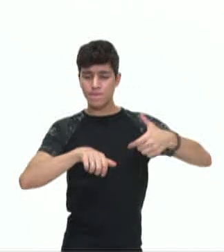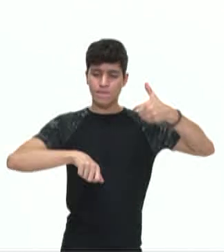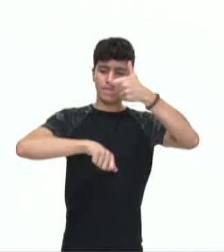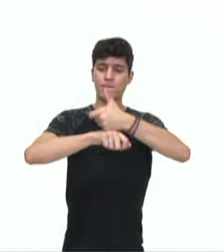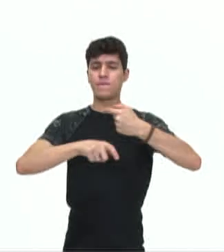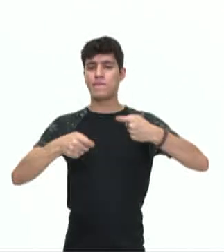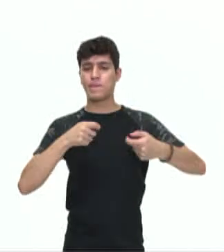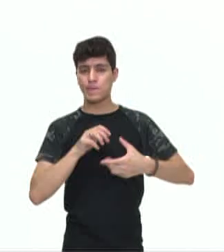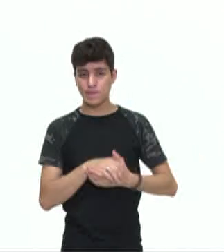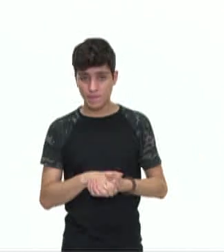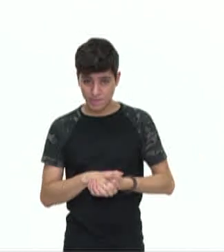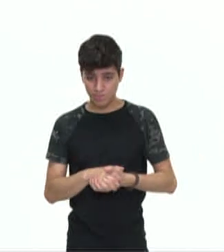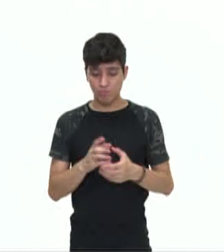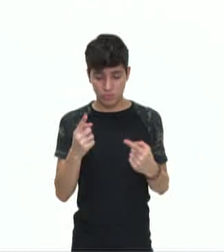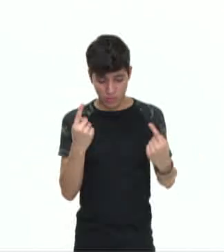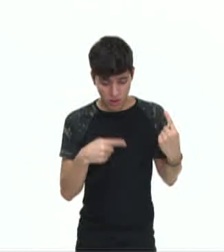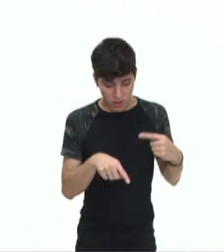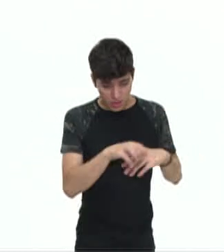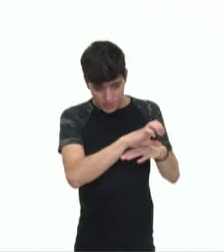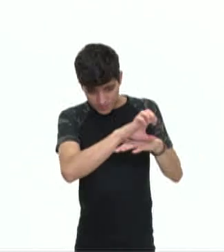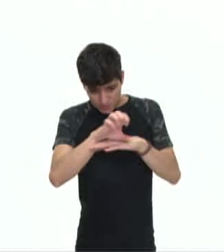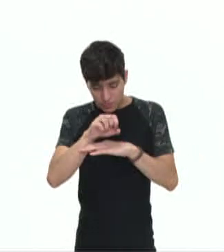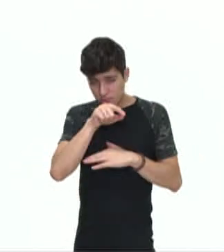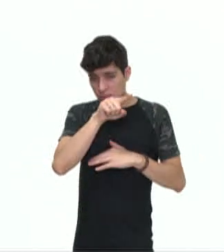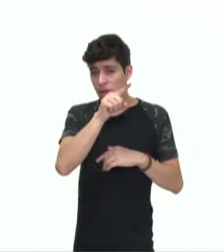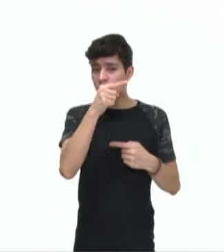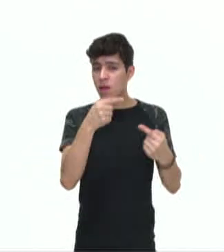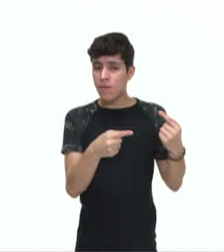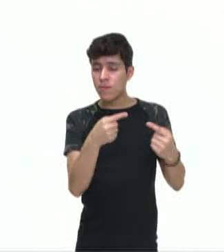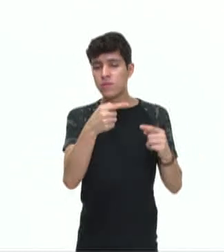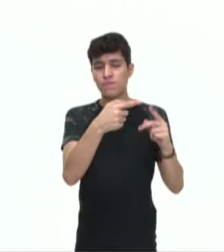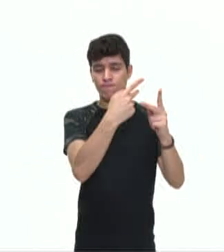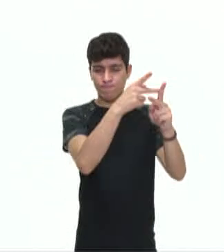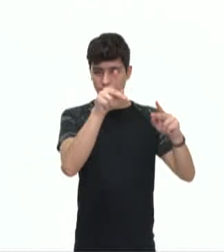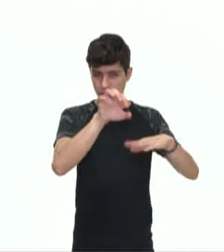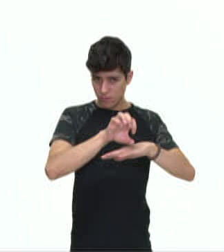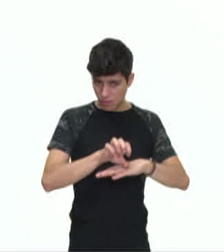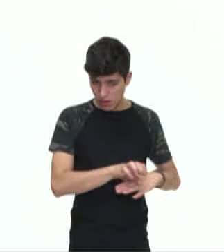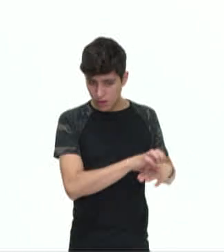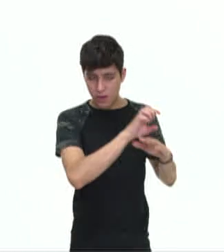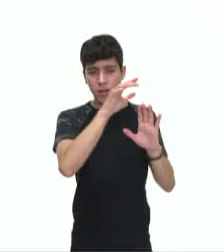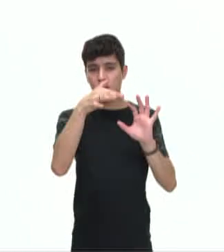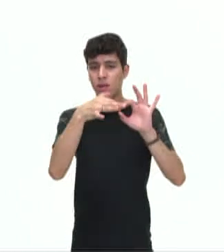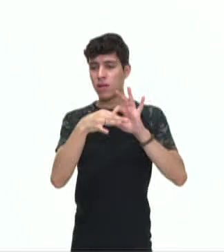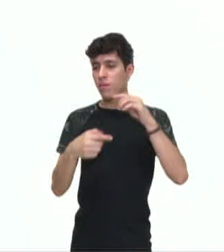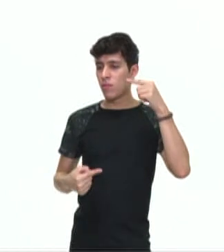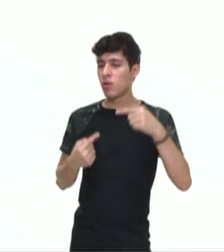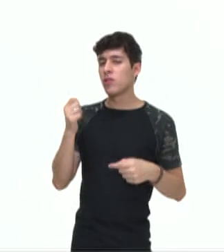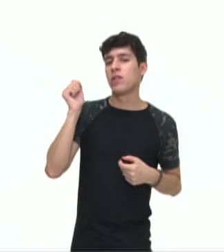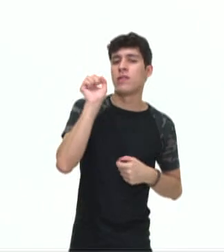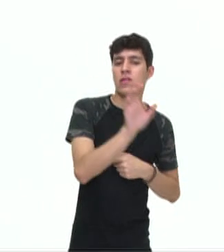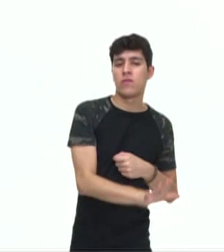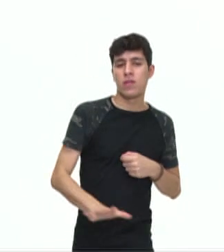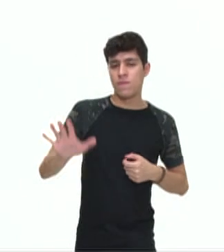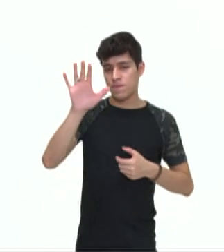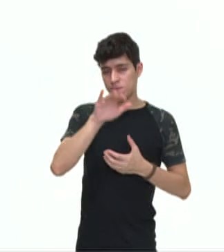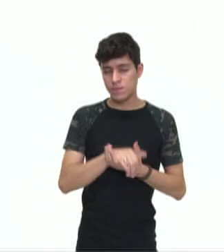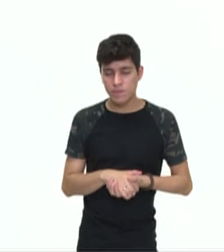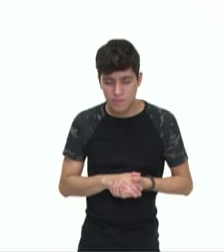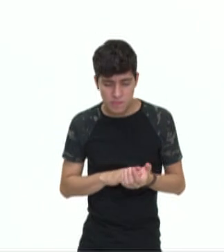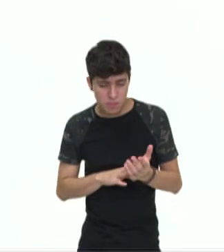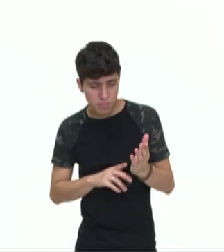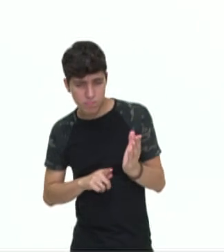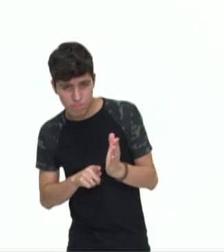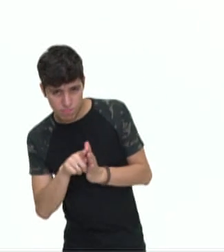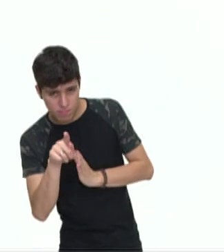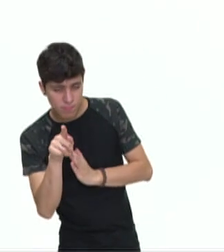da União. A política dos estados é a política dos estados, é a política nacional. E eu pergunto para